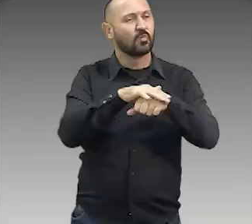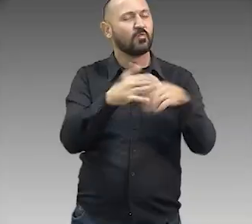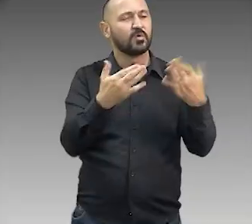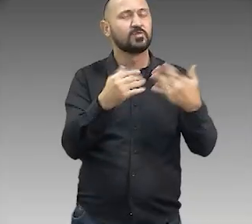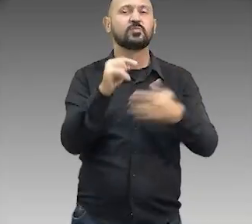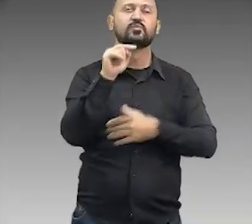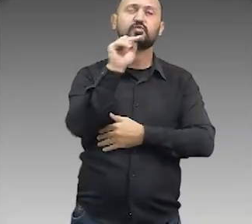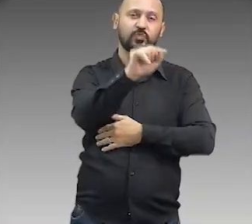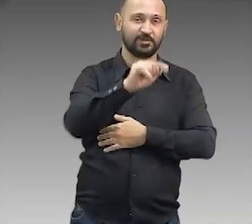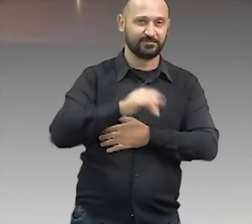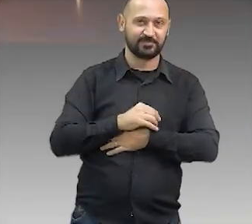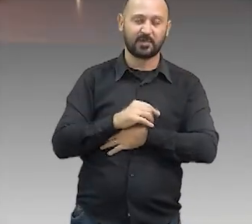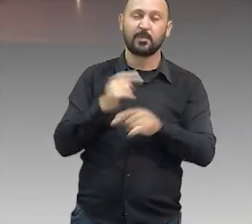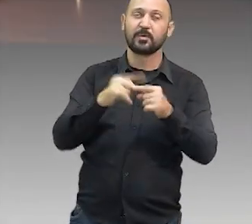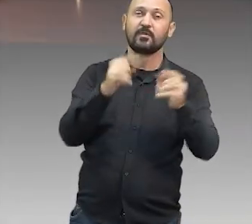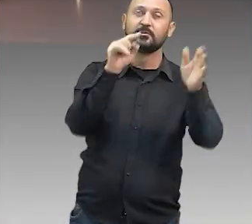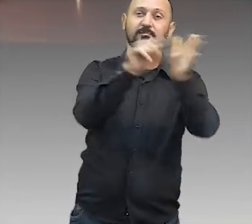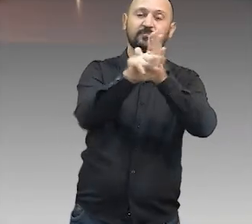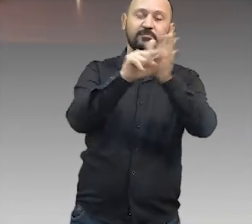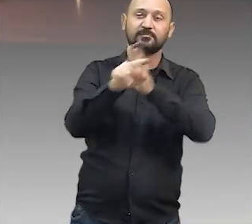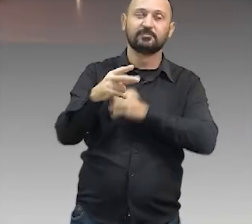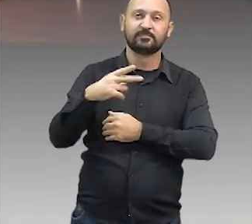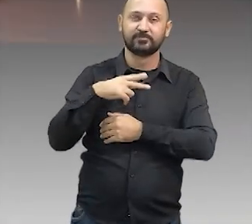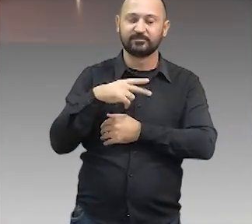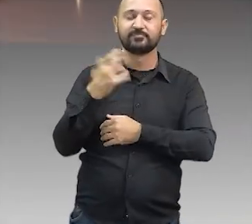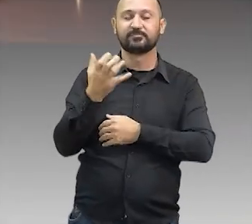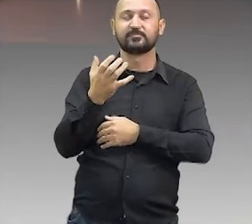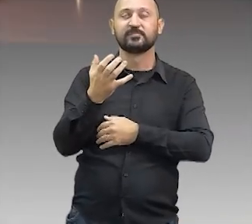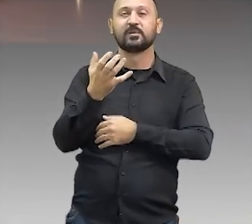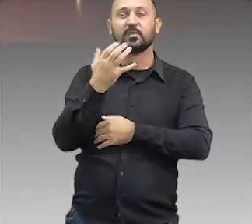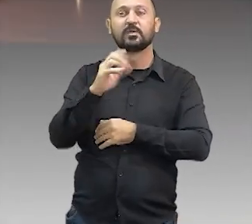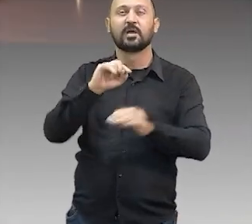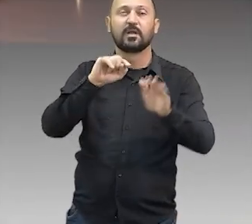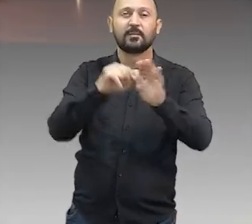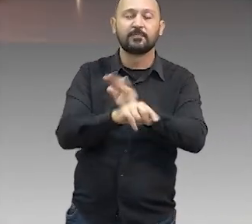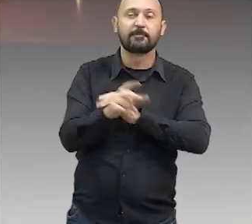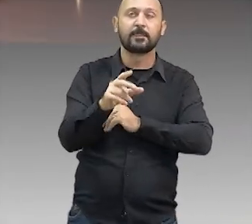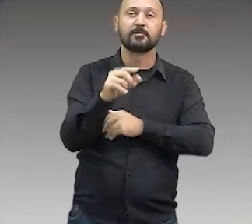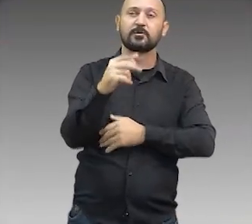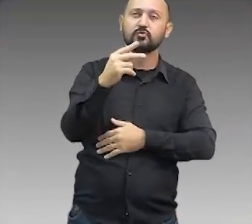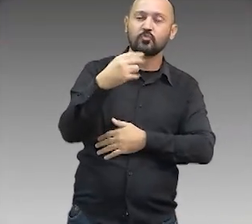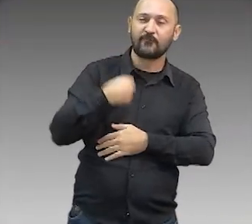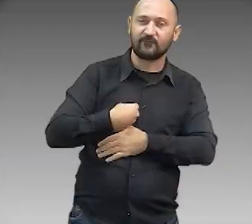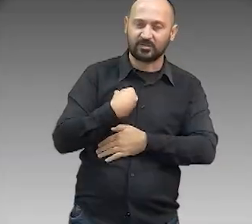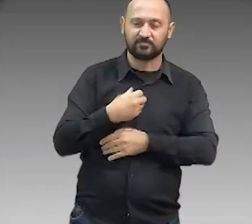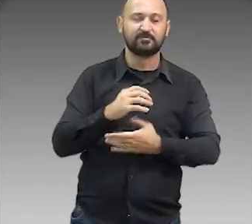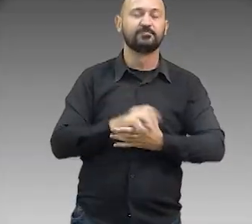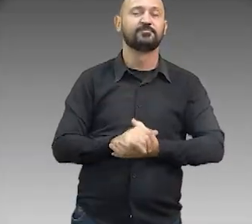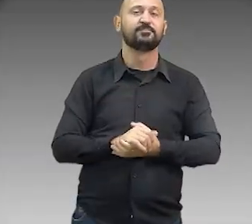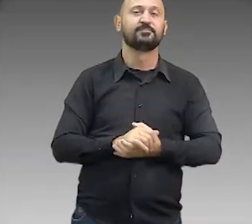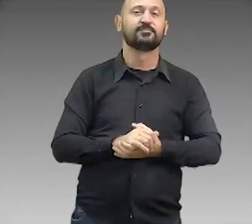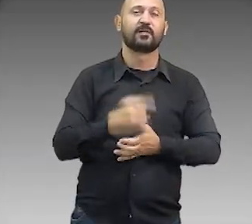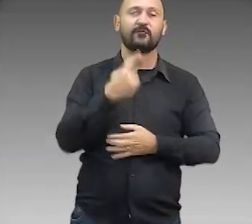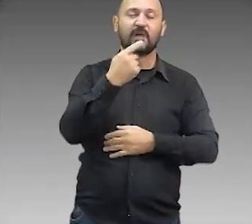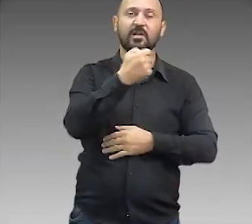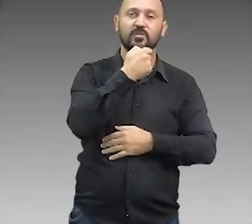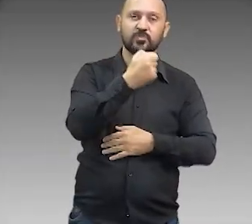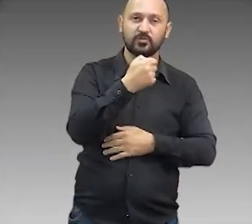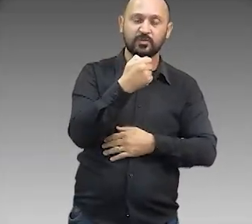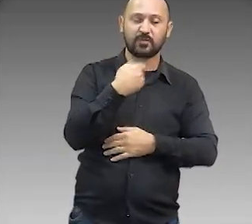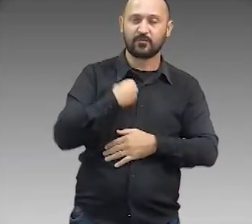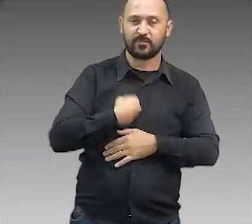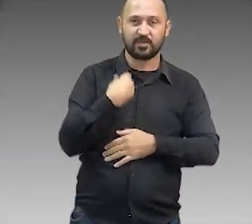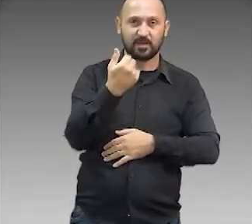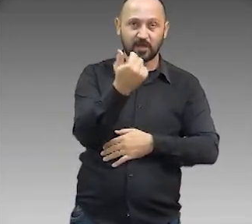entrar um pouquinho mais na tua vida. Dizem que jornalista não tem vida. E nós, jornalistas, né, o Gustavo, que está na